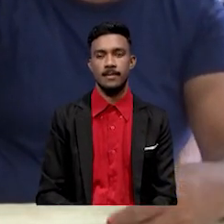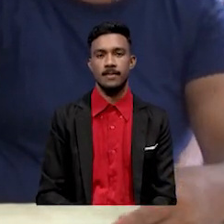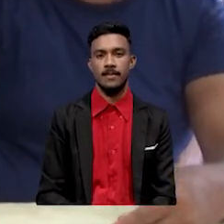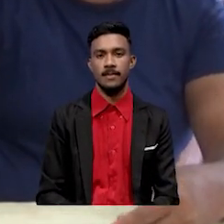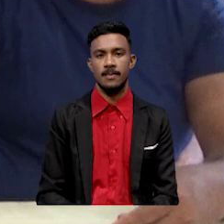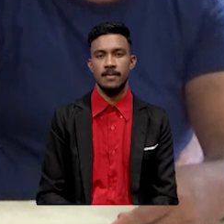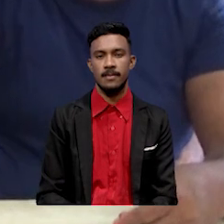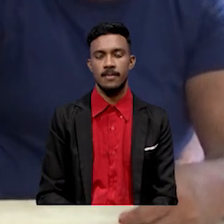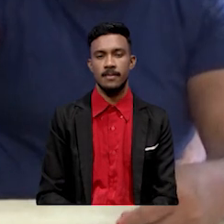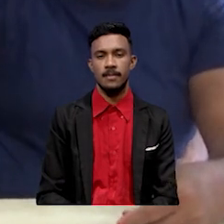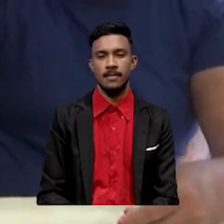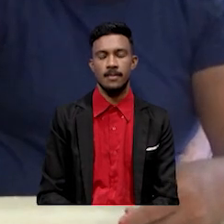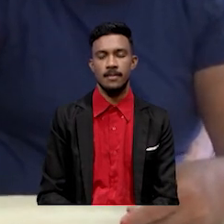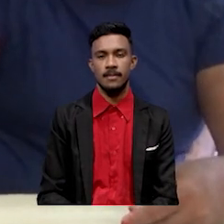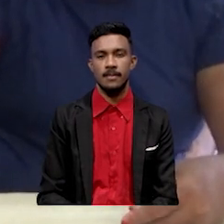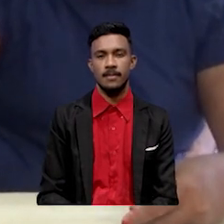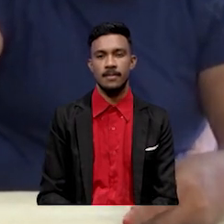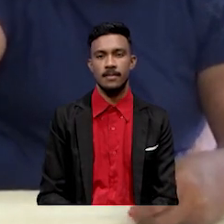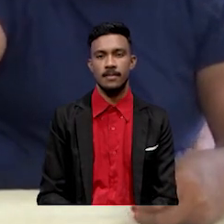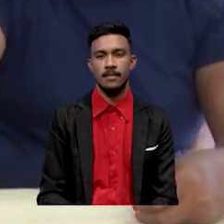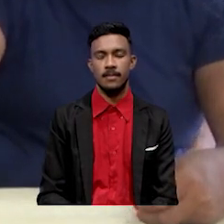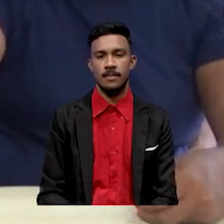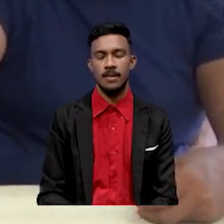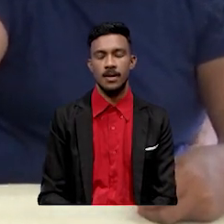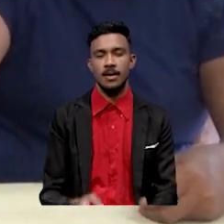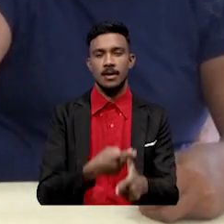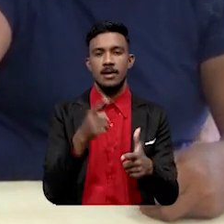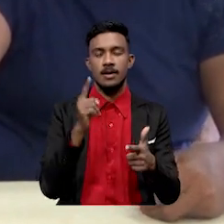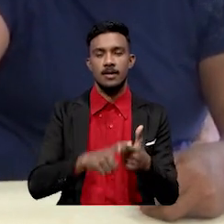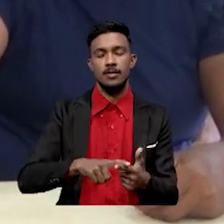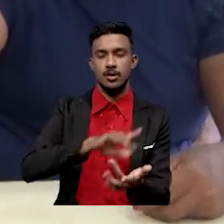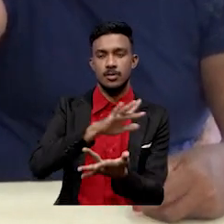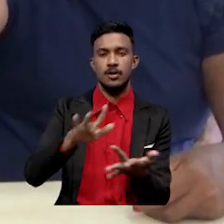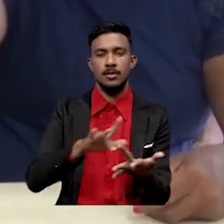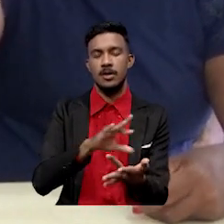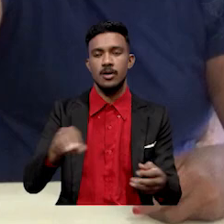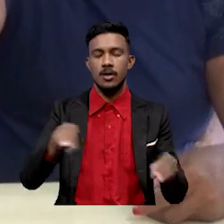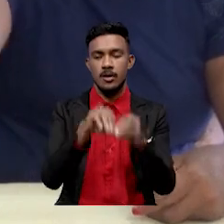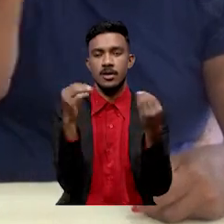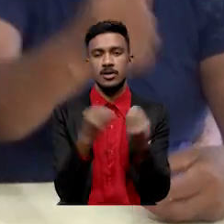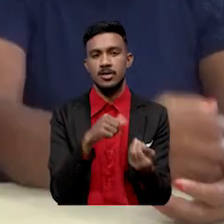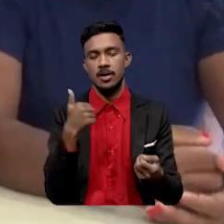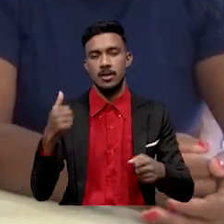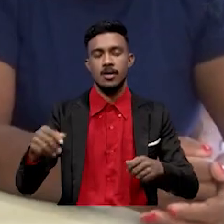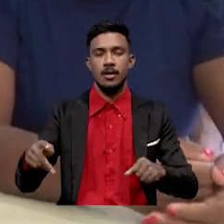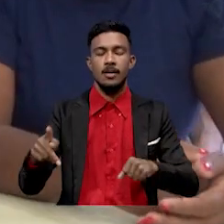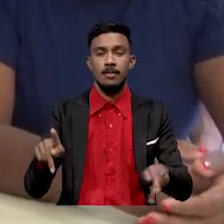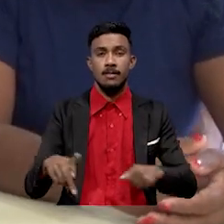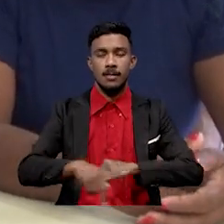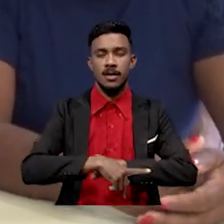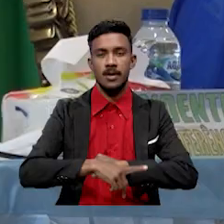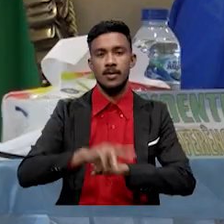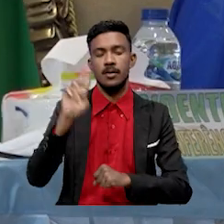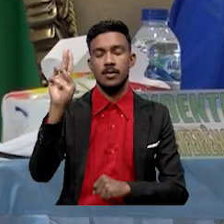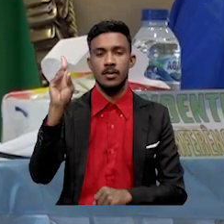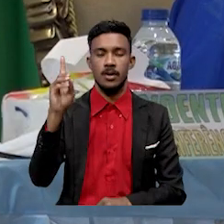José Manuel Ramos Horta! Viva! Antes, né, Movimento Balung no partido UDT declara se for apoio ba candidato